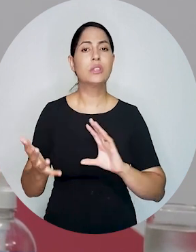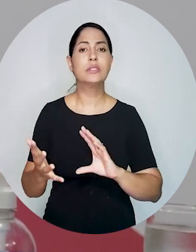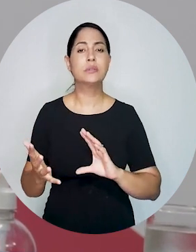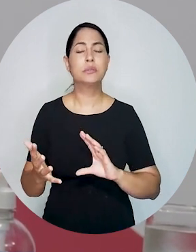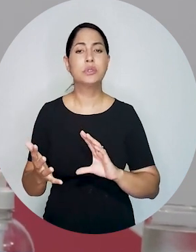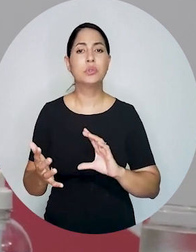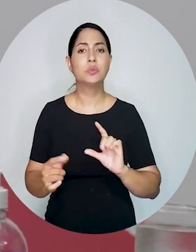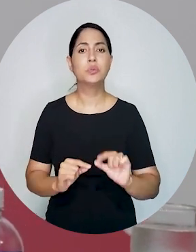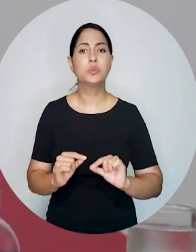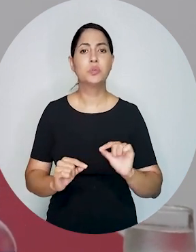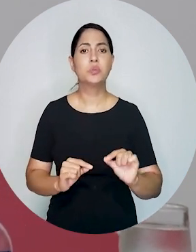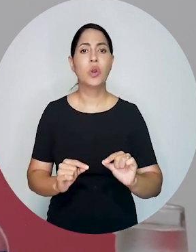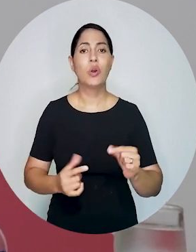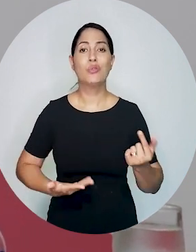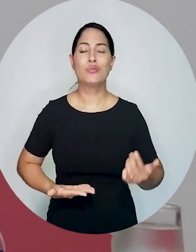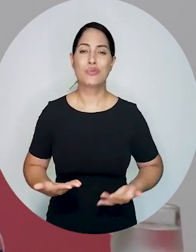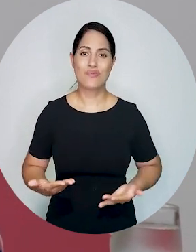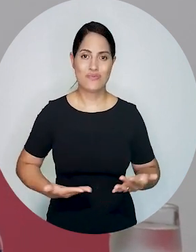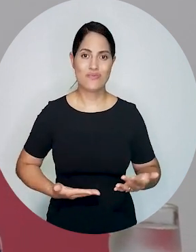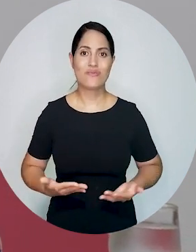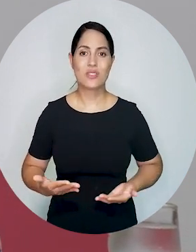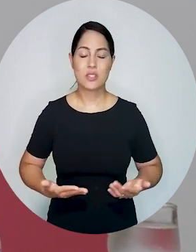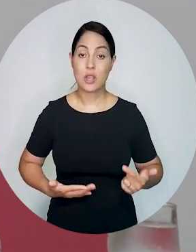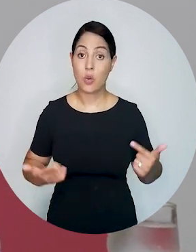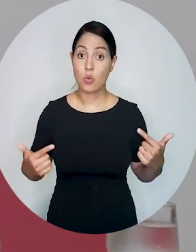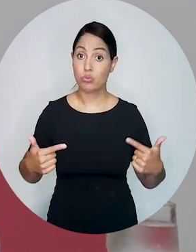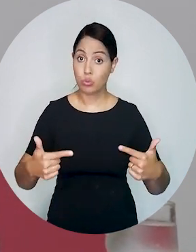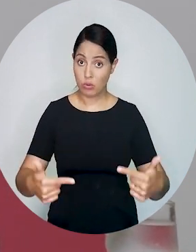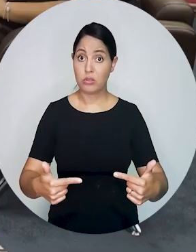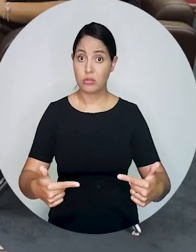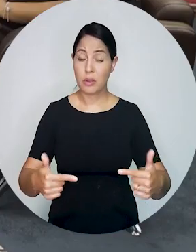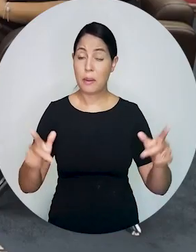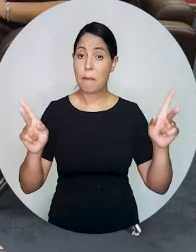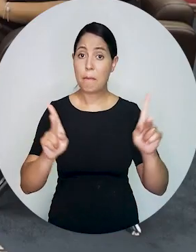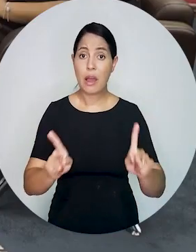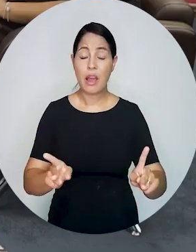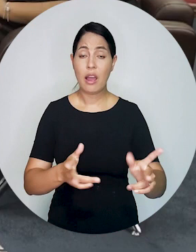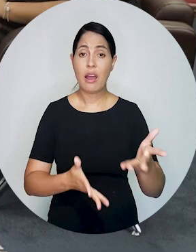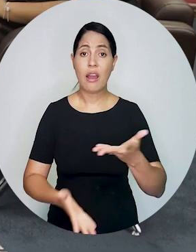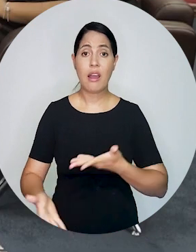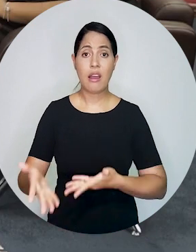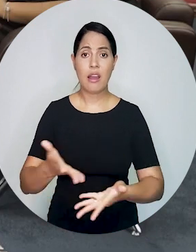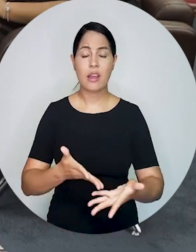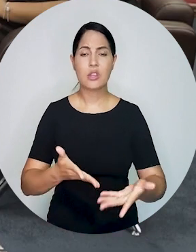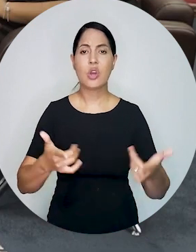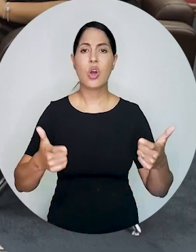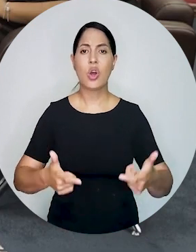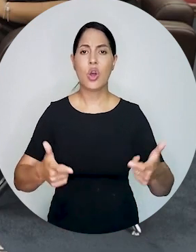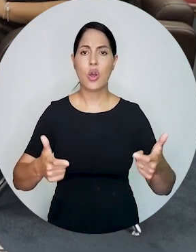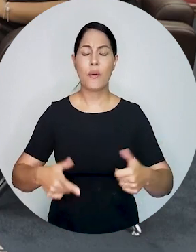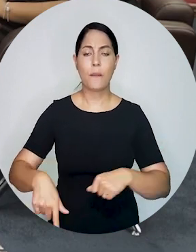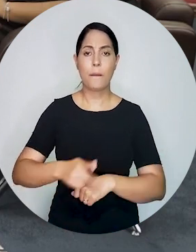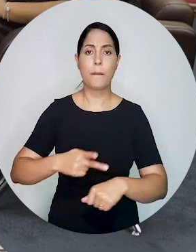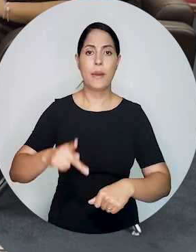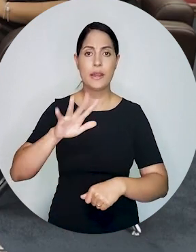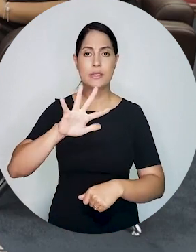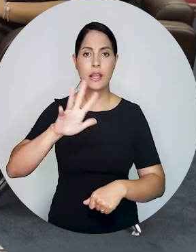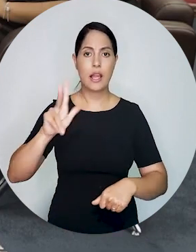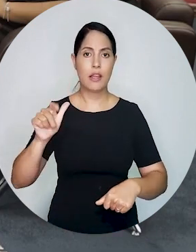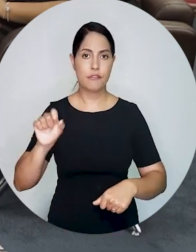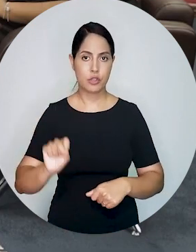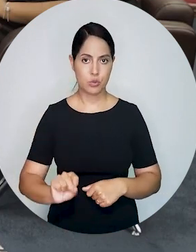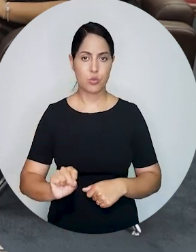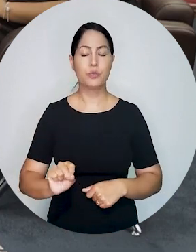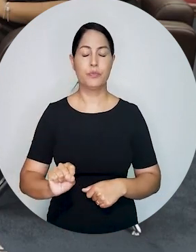acontecer em função de um ato, né, pacifista que ocorreu em África do Sul. Esse